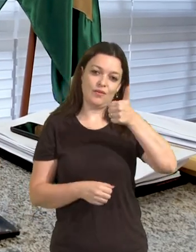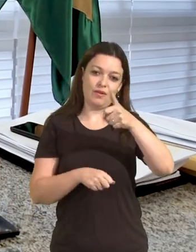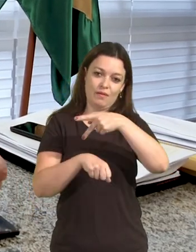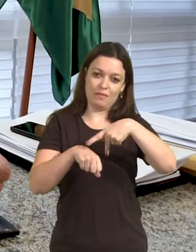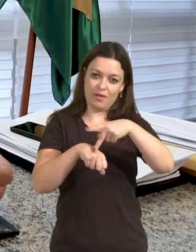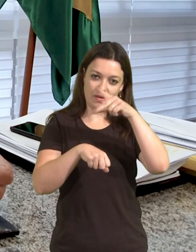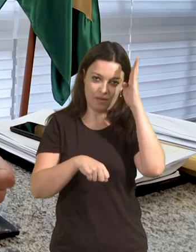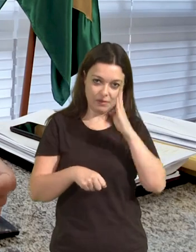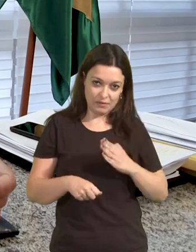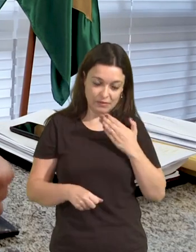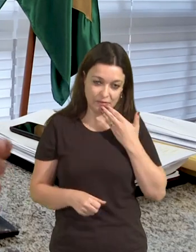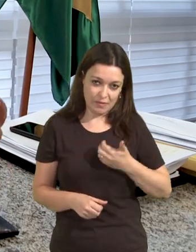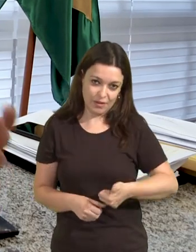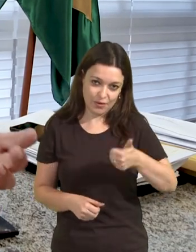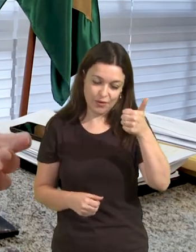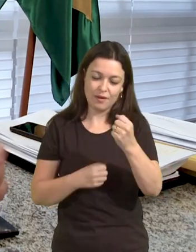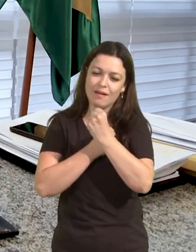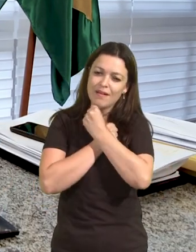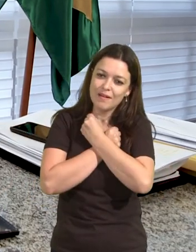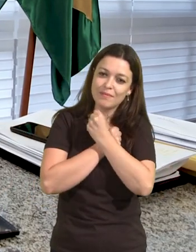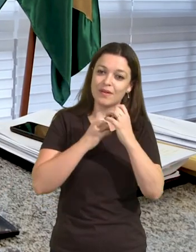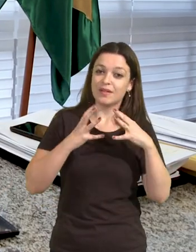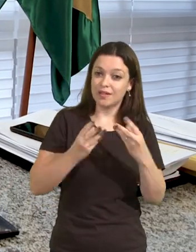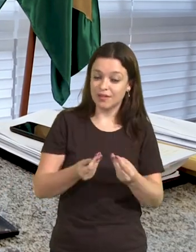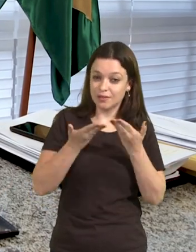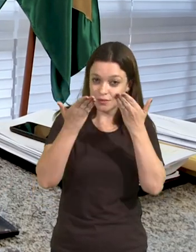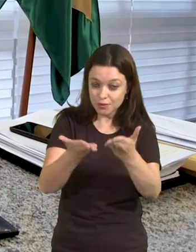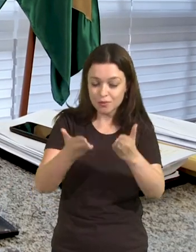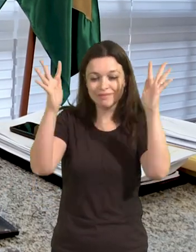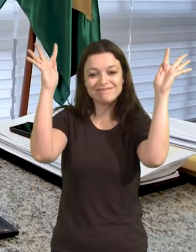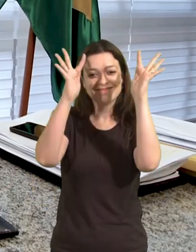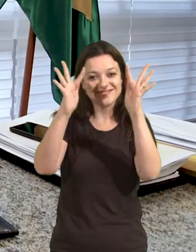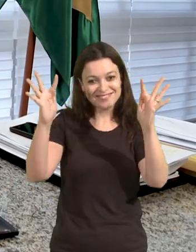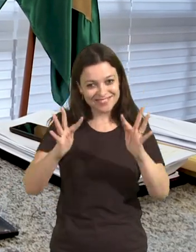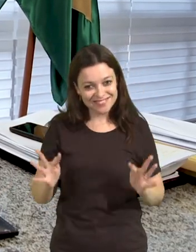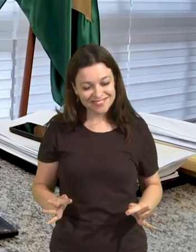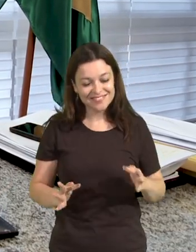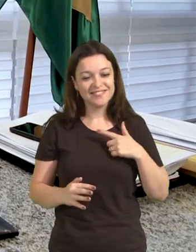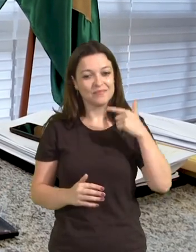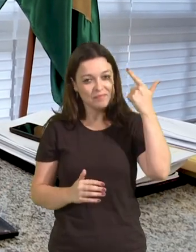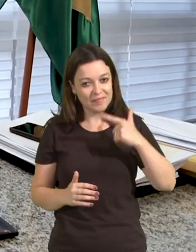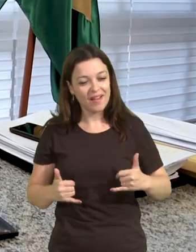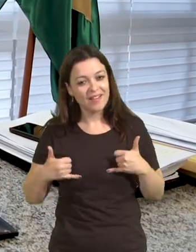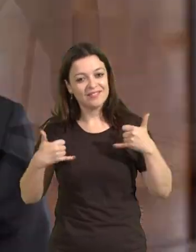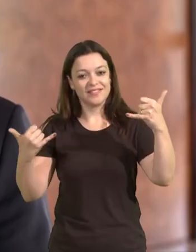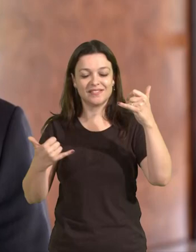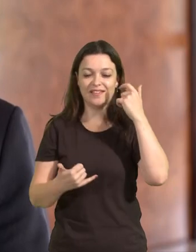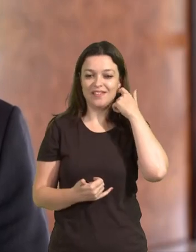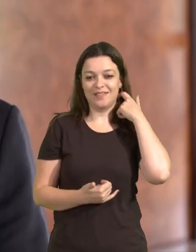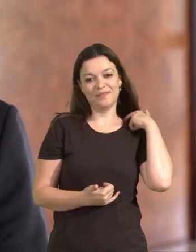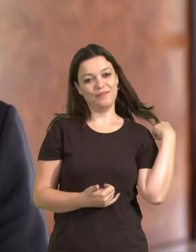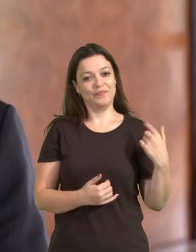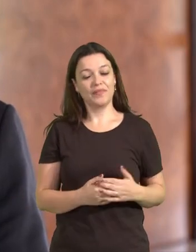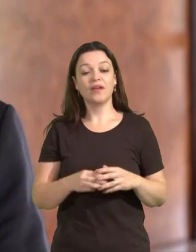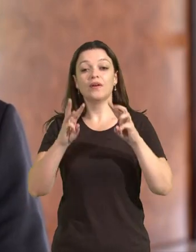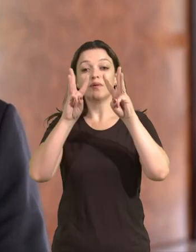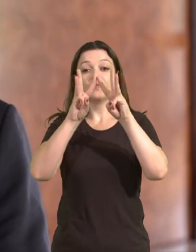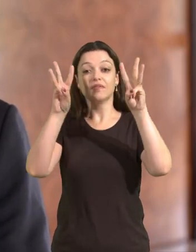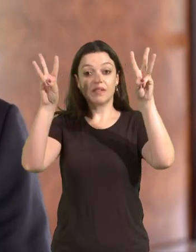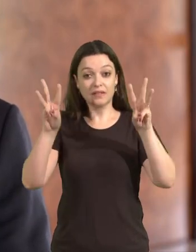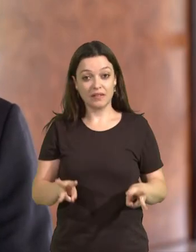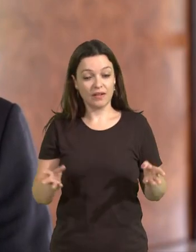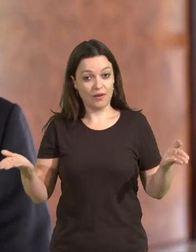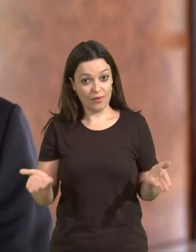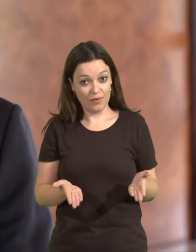país inteiro para melhor. Um grande abraço a todos e muitas felicidades em mais esse aniversário. A Universidade Federal do